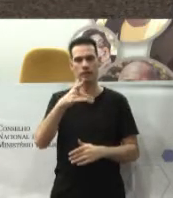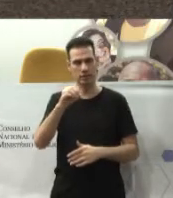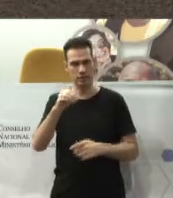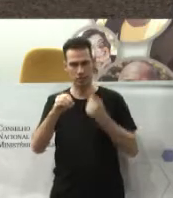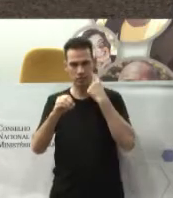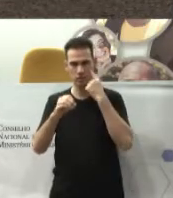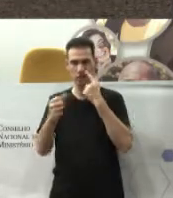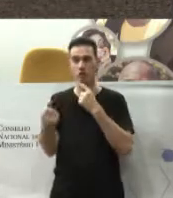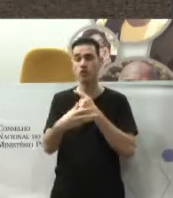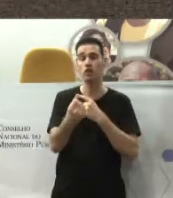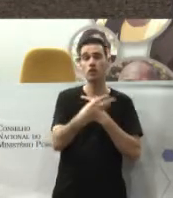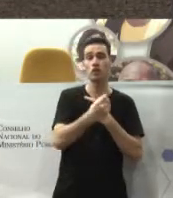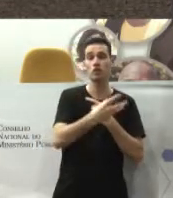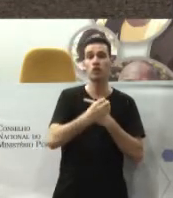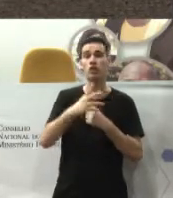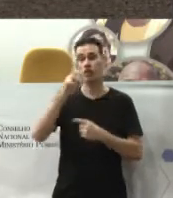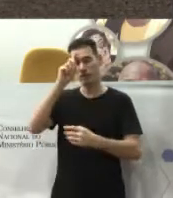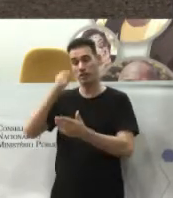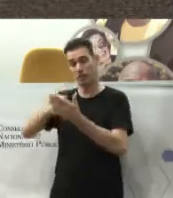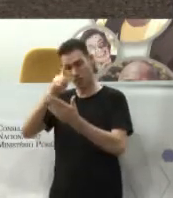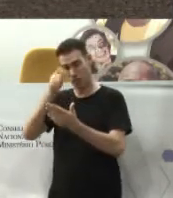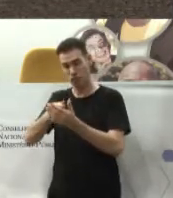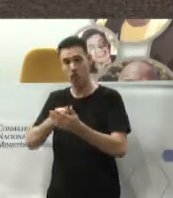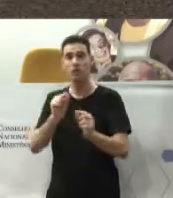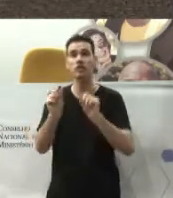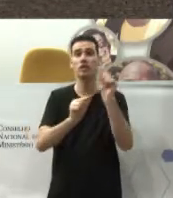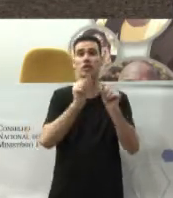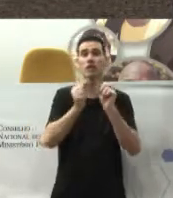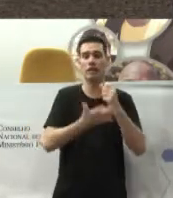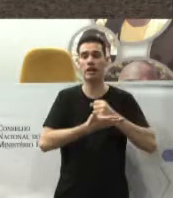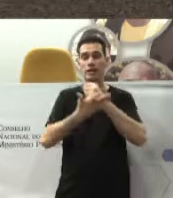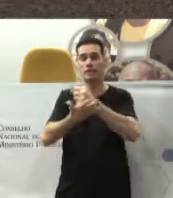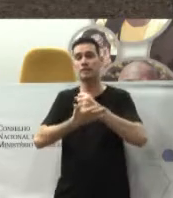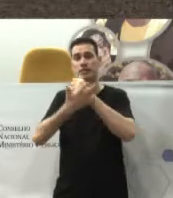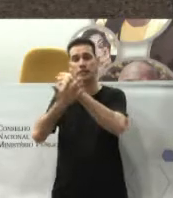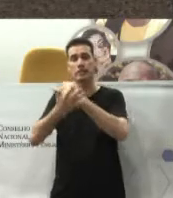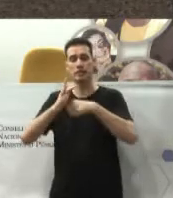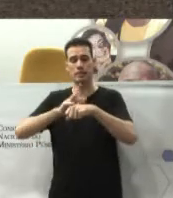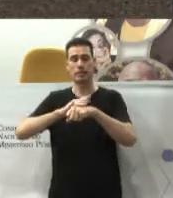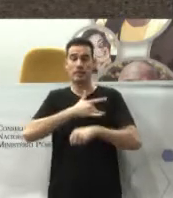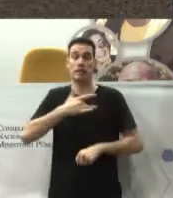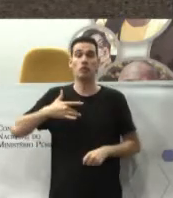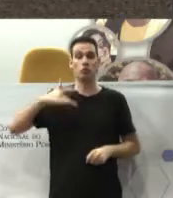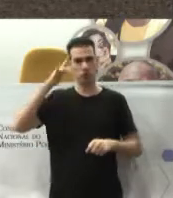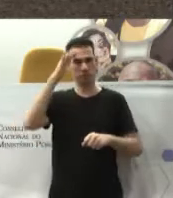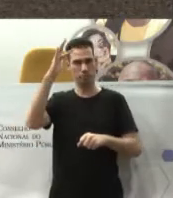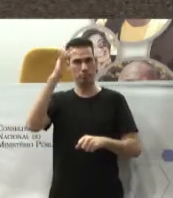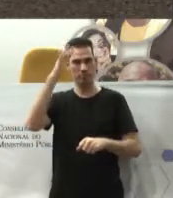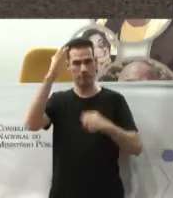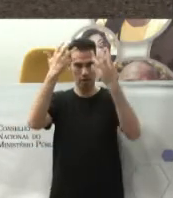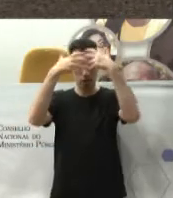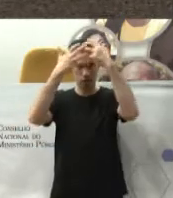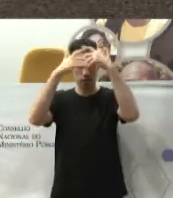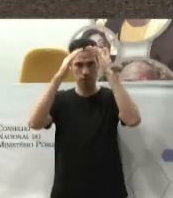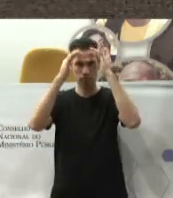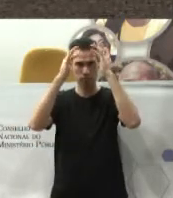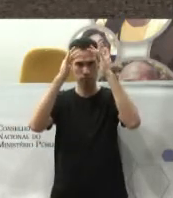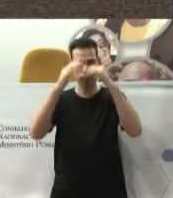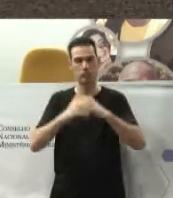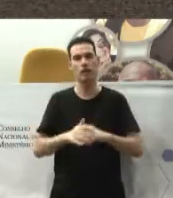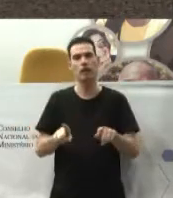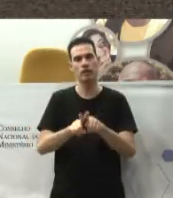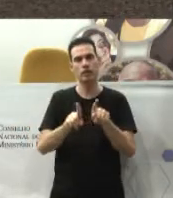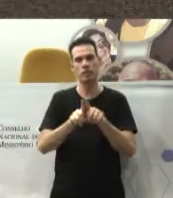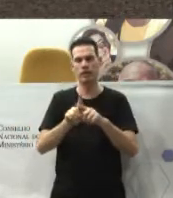novas perspectivas do cumprimento da sentença em termos de assistência à saúde mental de uma forma mais ampla. O início do cumprimento da sentença